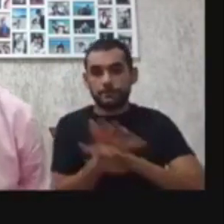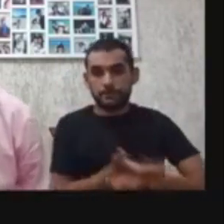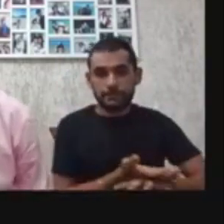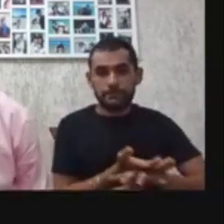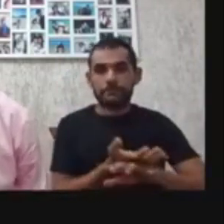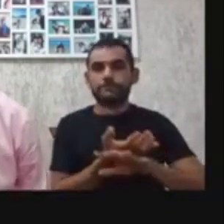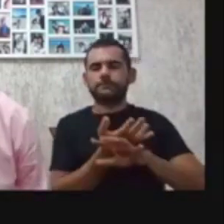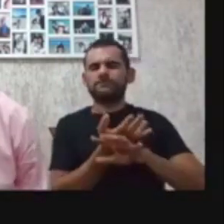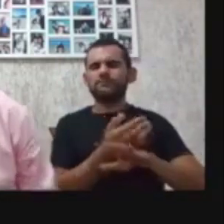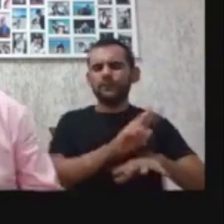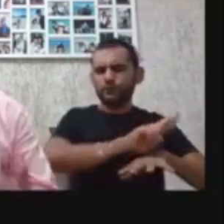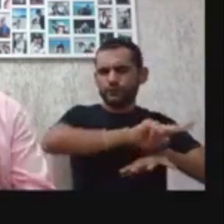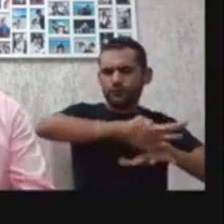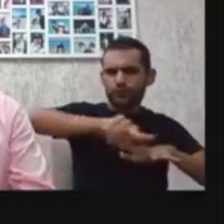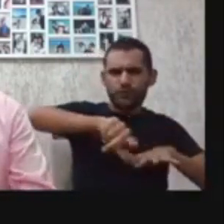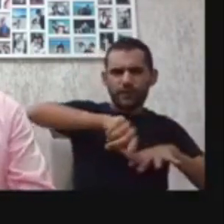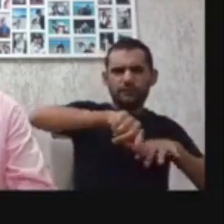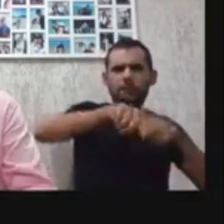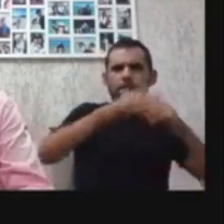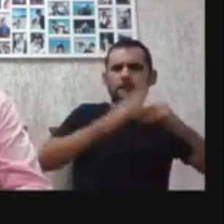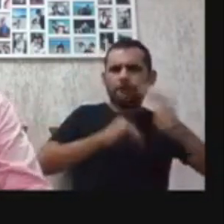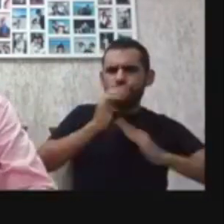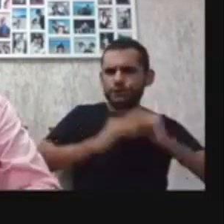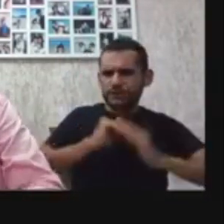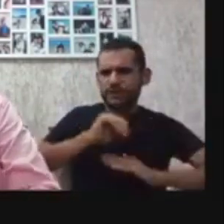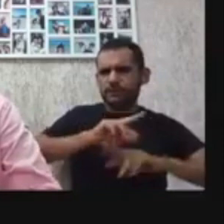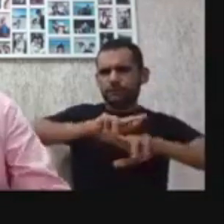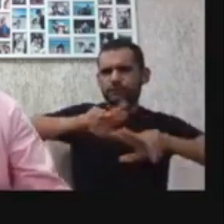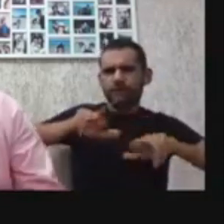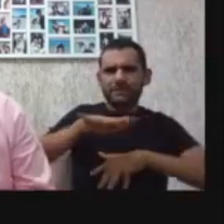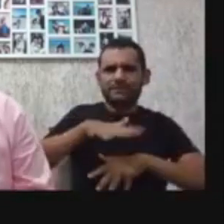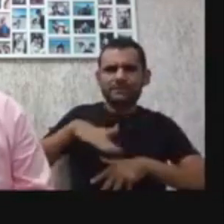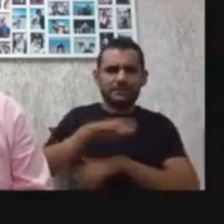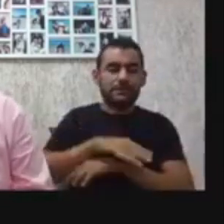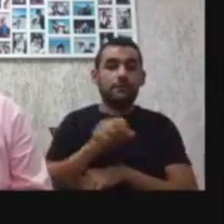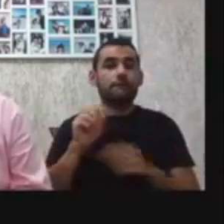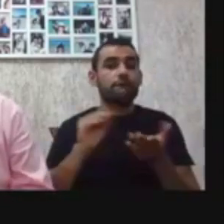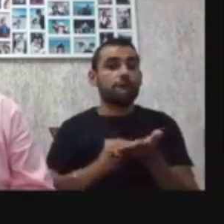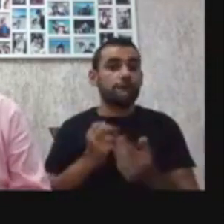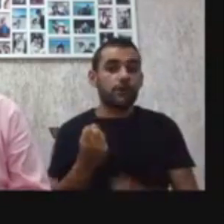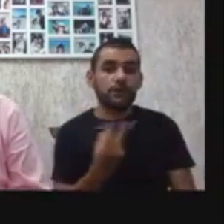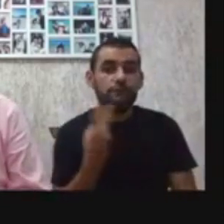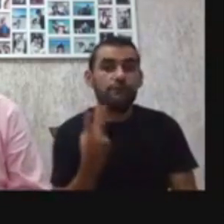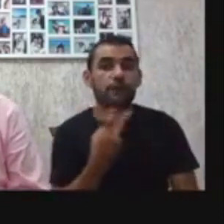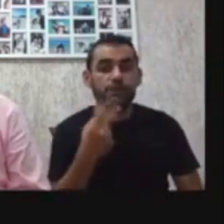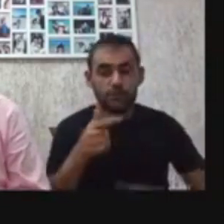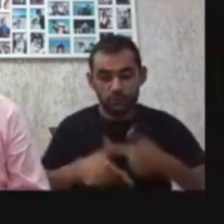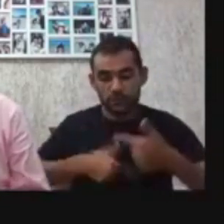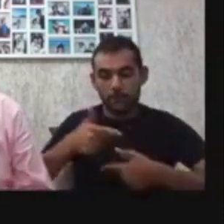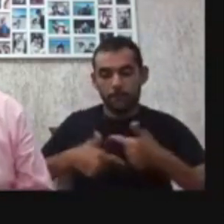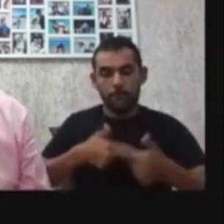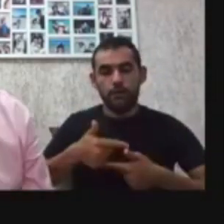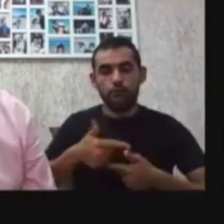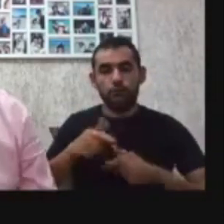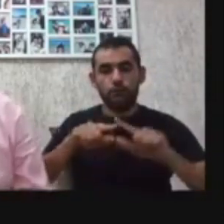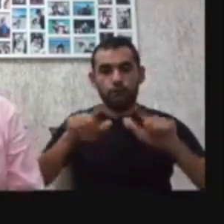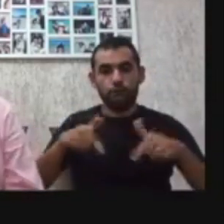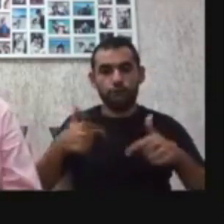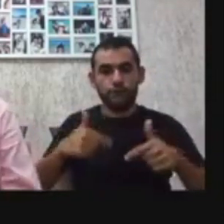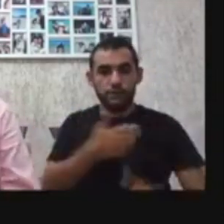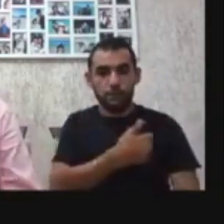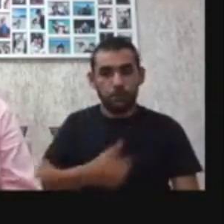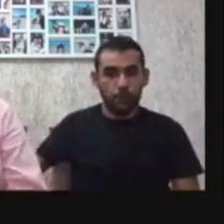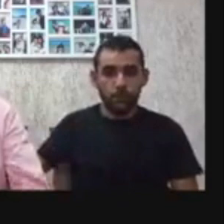pessoas técnicas, capacidades. E uma coisa que, para mim, falta muito, a valorização desse servidor público. Ouvir